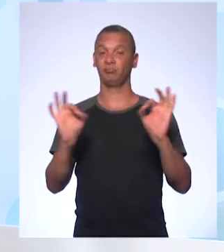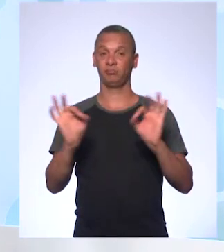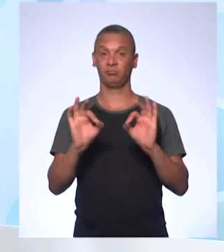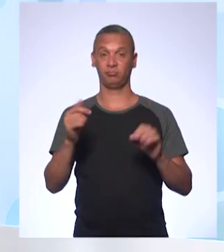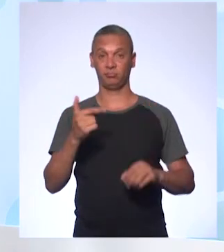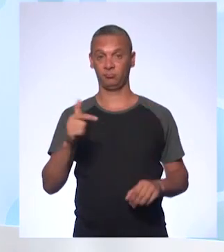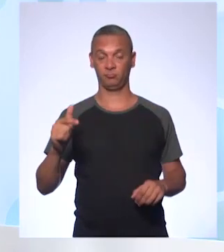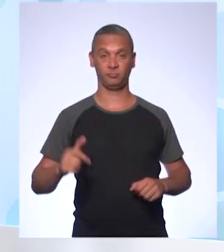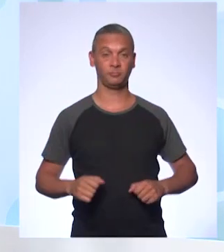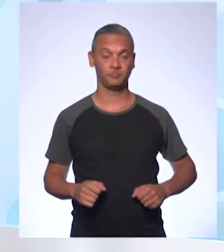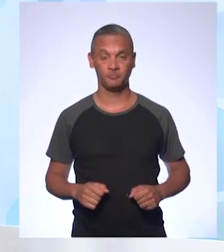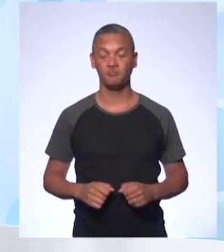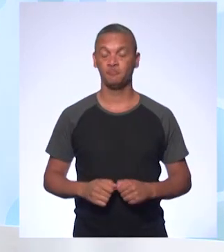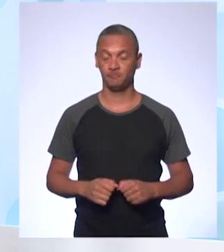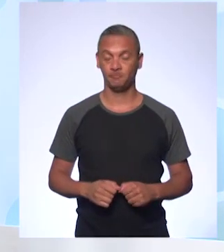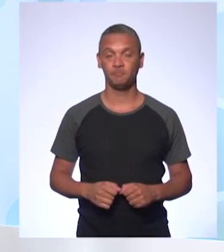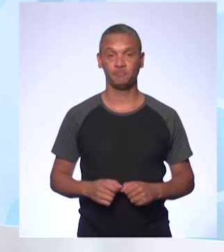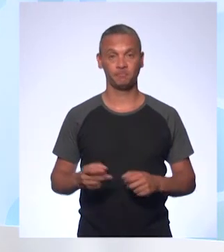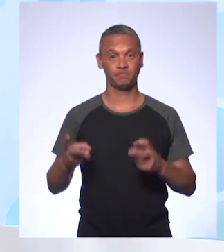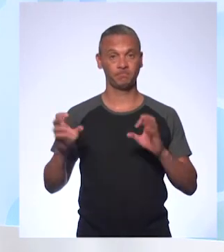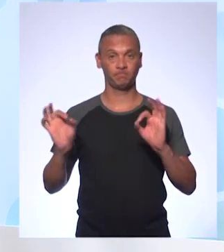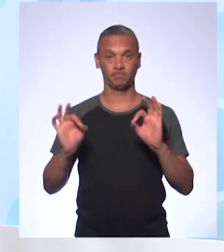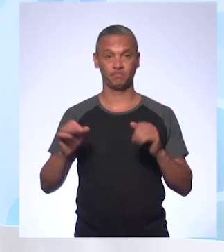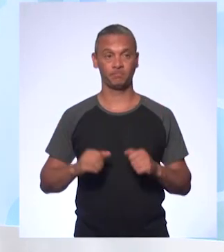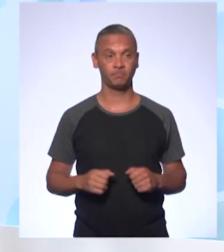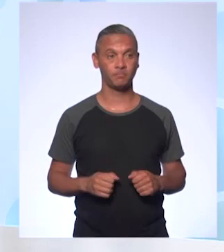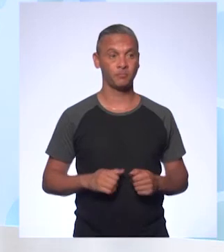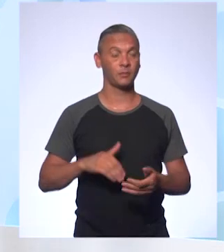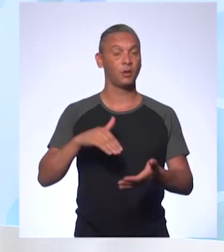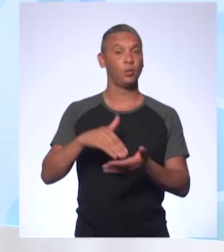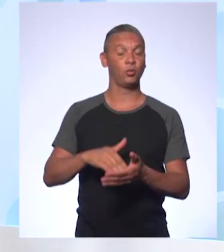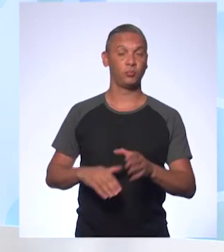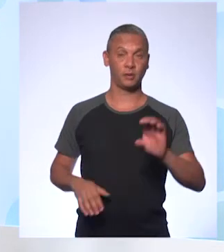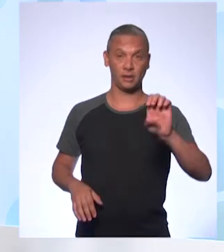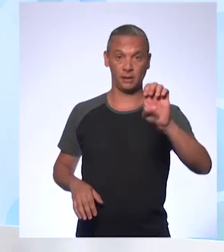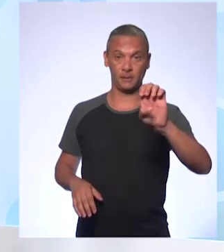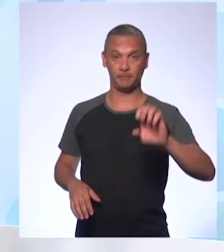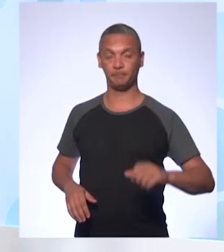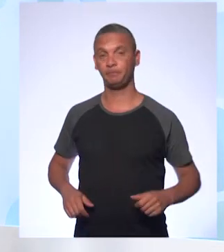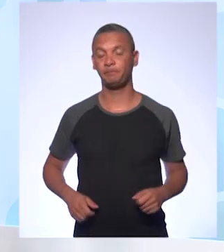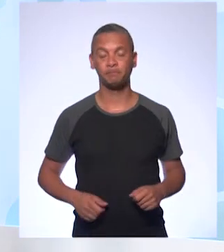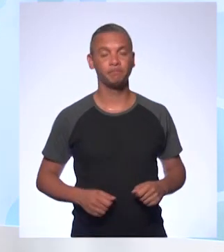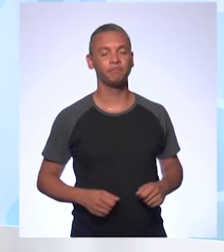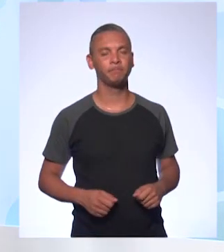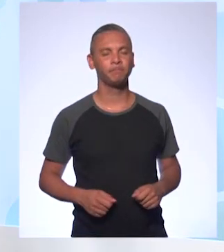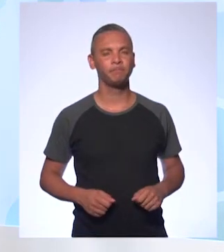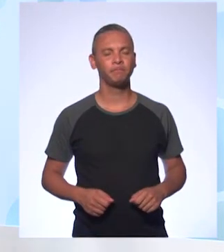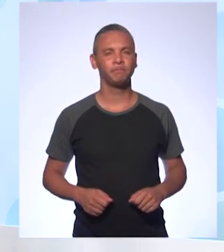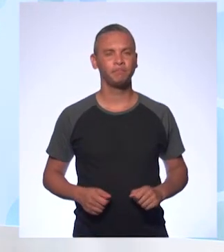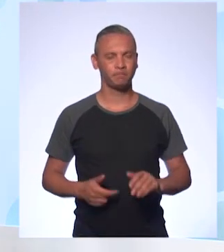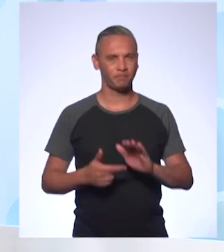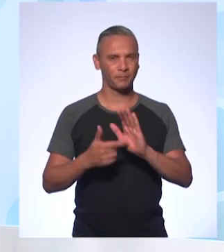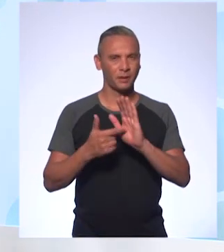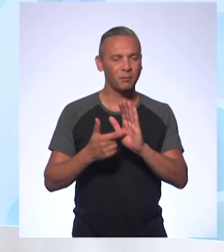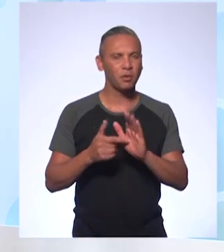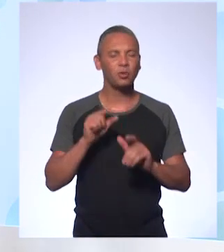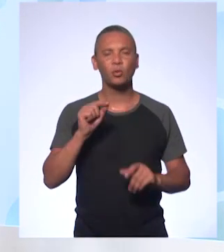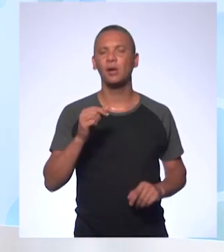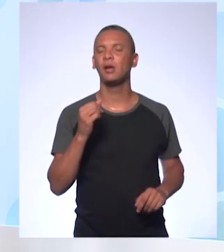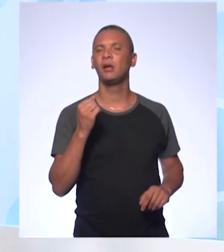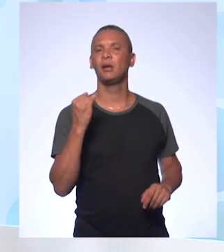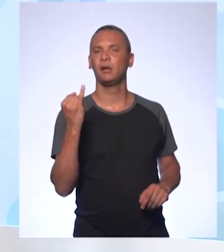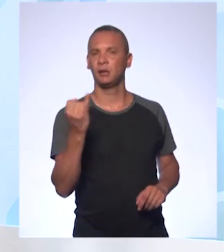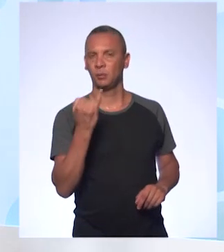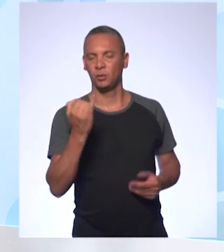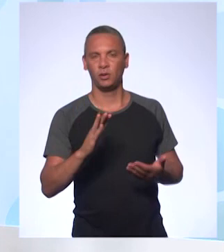no texto, ok? Isso não se percebe no texto. E a última, letra E, evidencia a relevância de